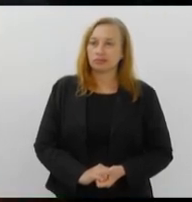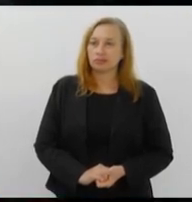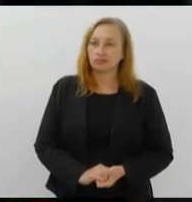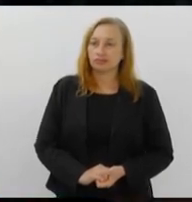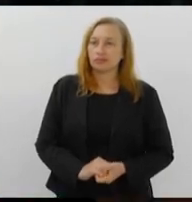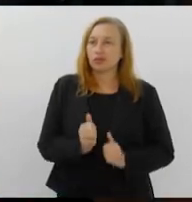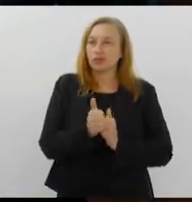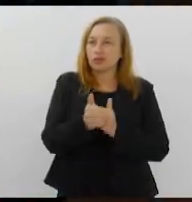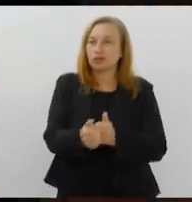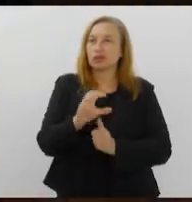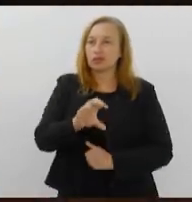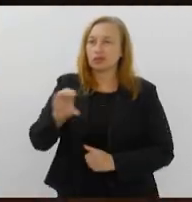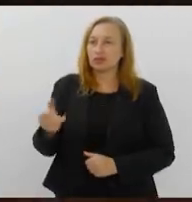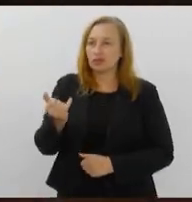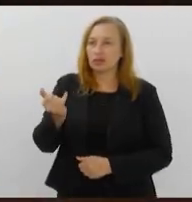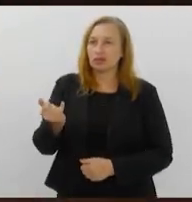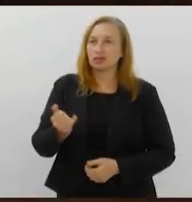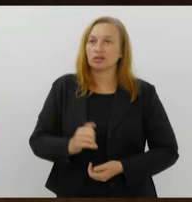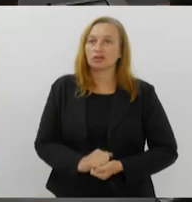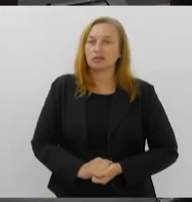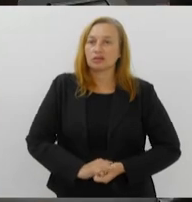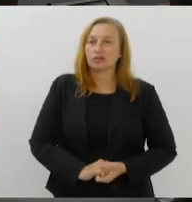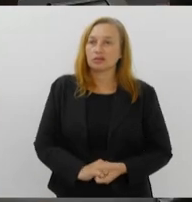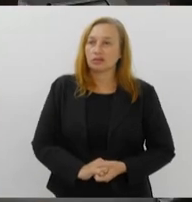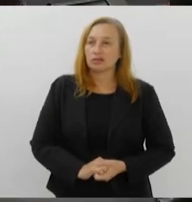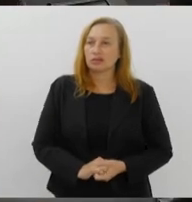Sigo o parecer da CCJ.